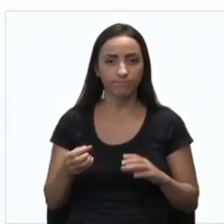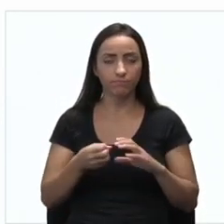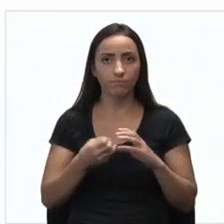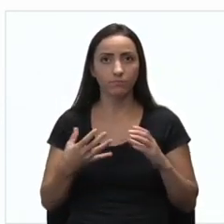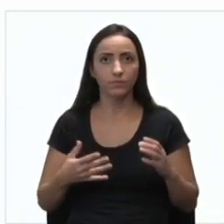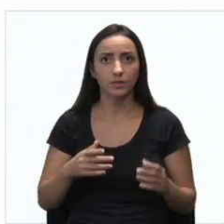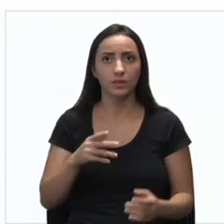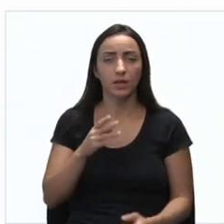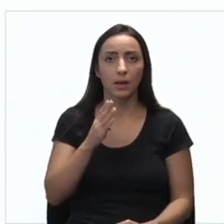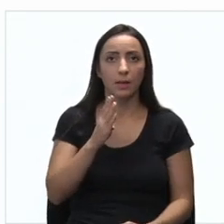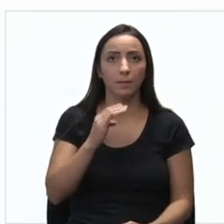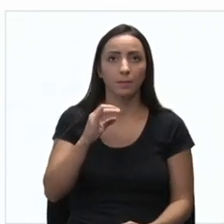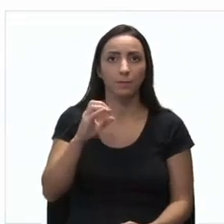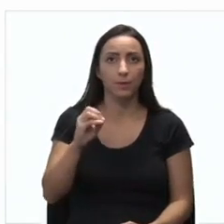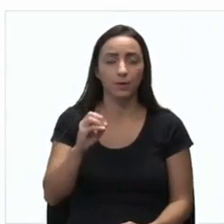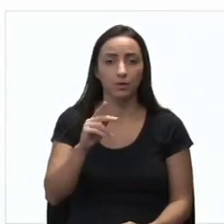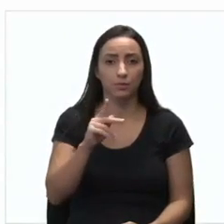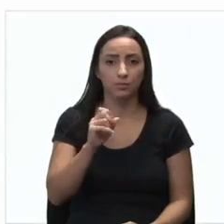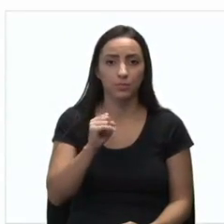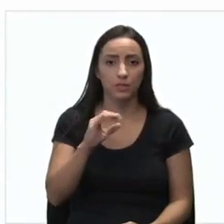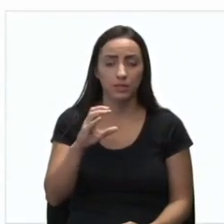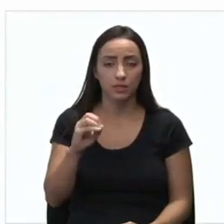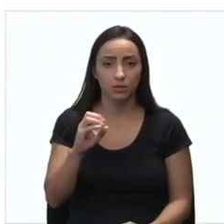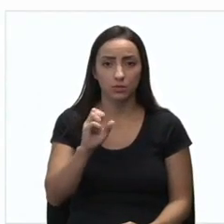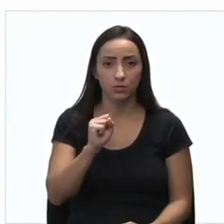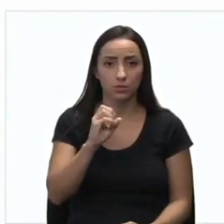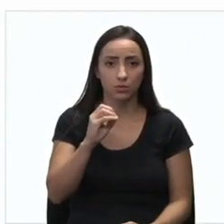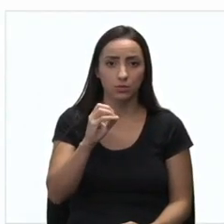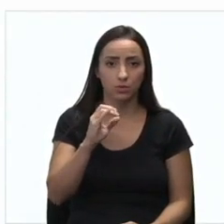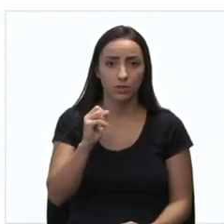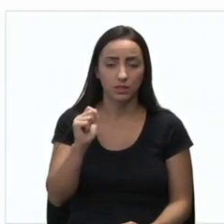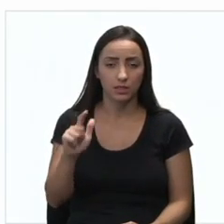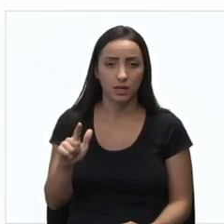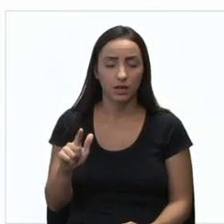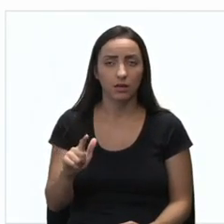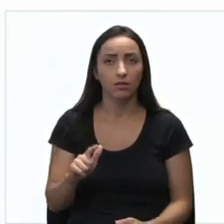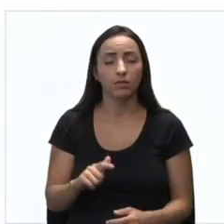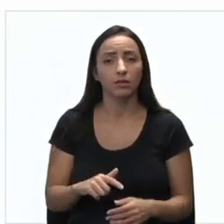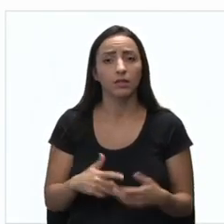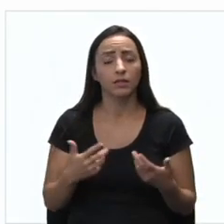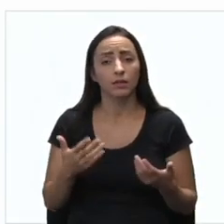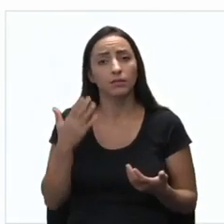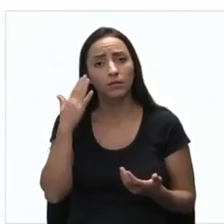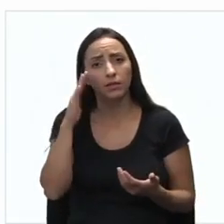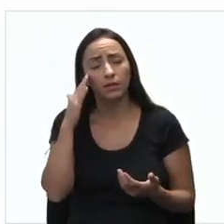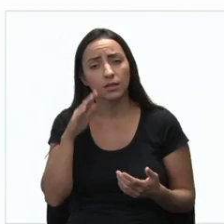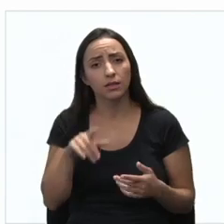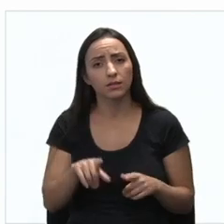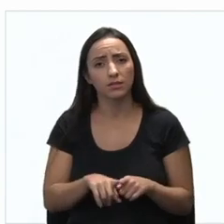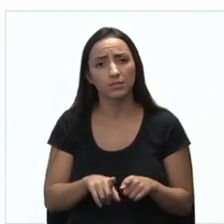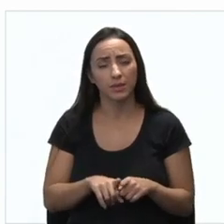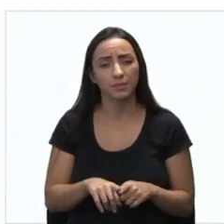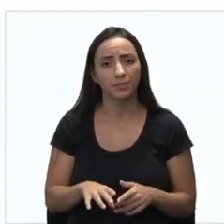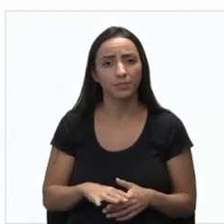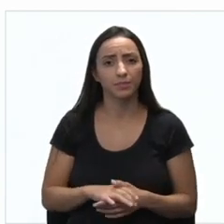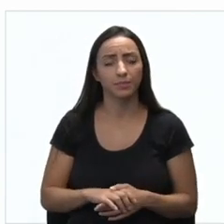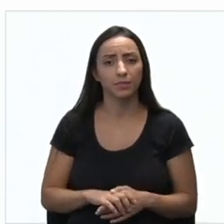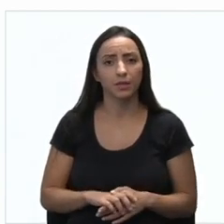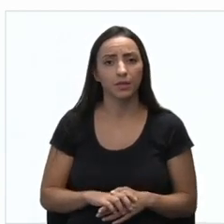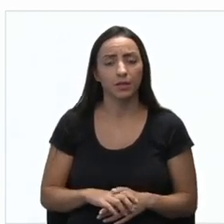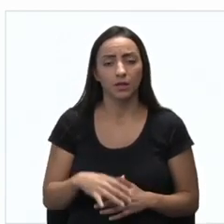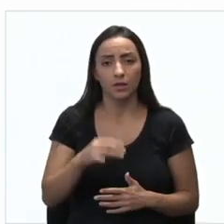biopsicossociais, ocupando-se da dinâmica das organizações na sociedade, em oposição àquela função inicial, quando